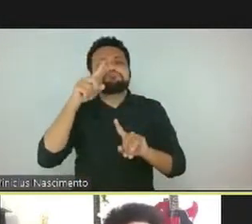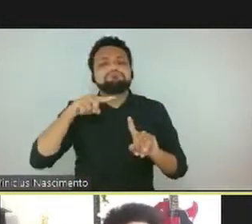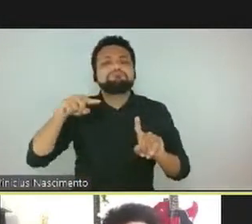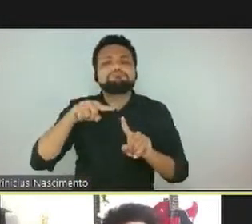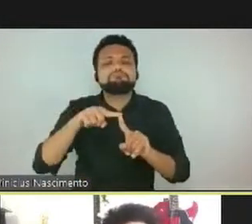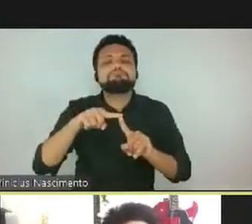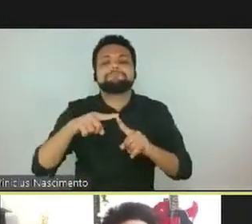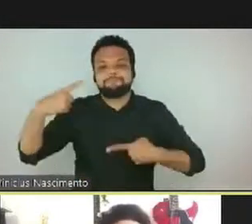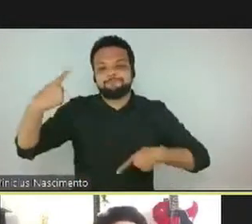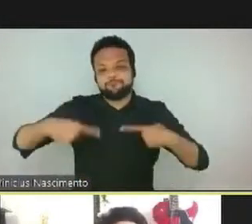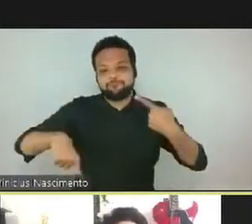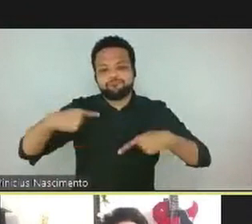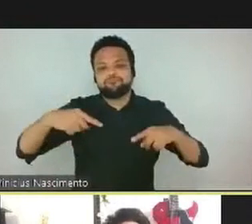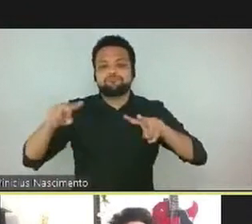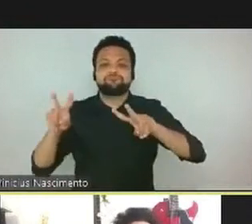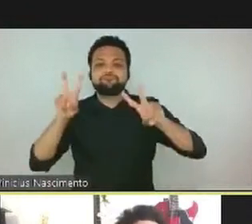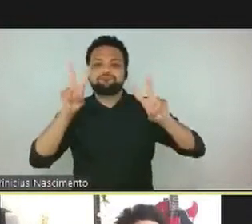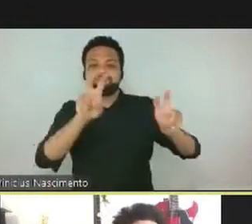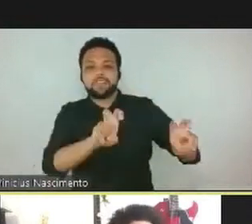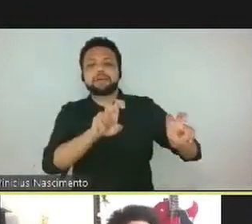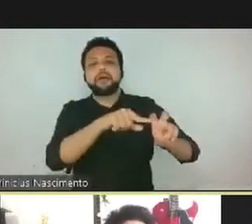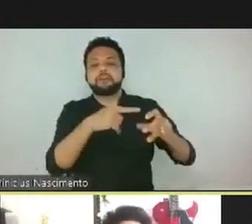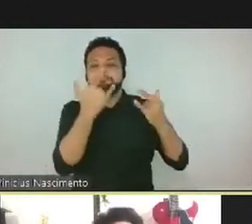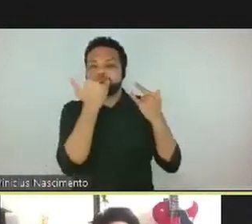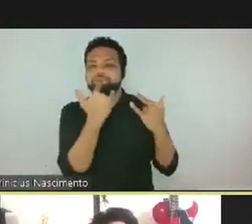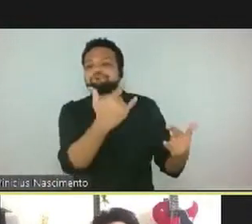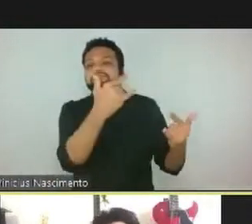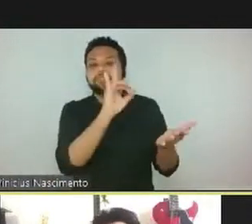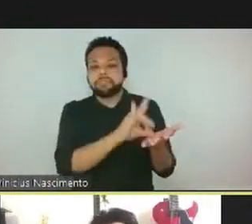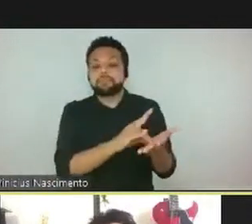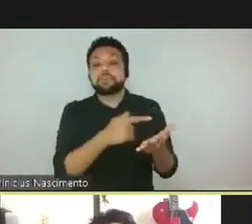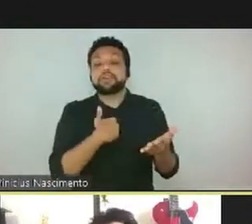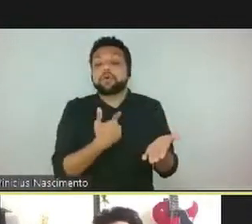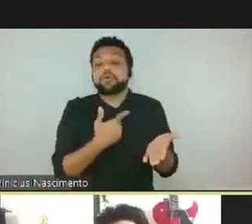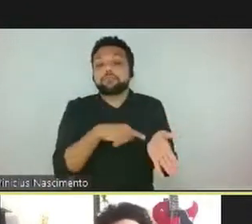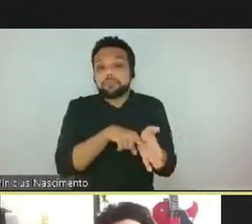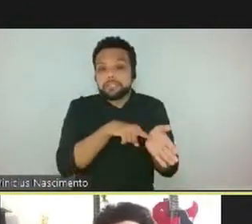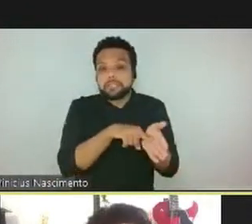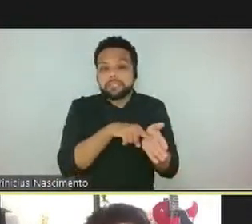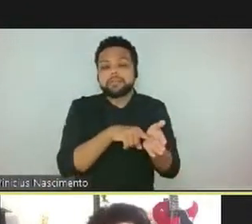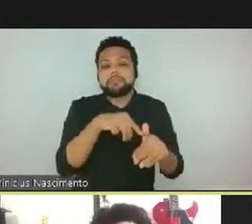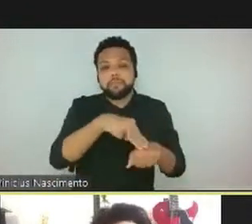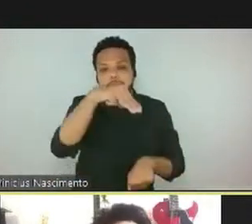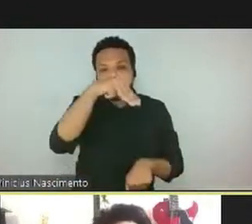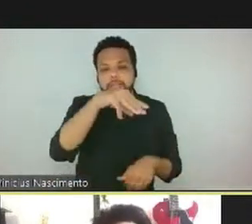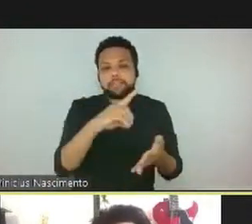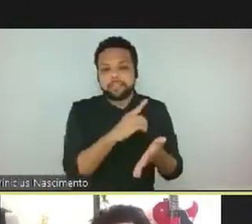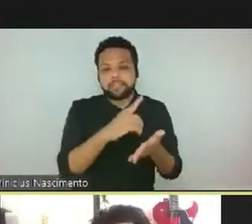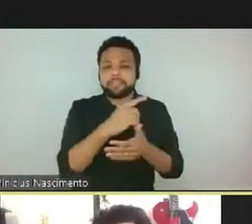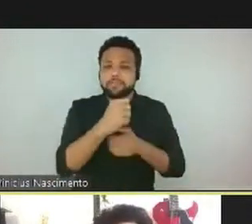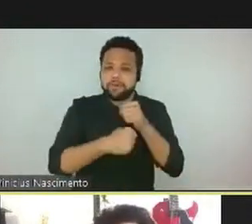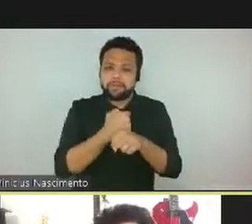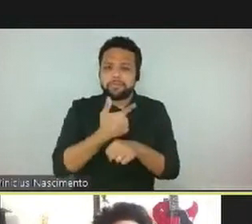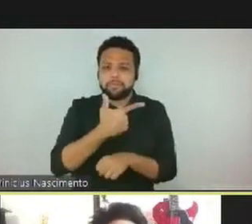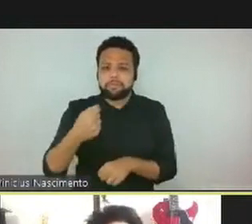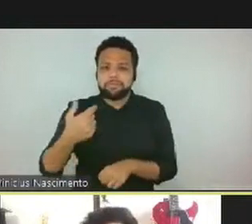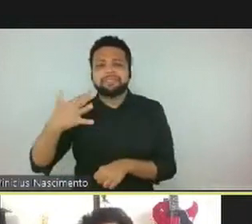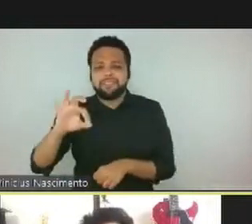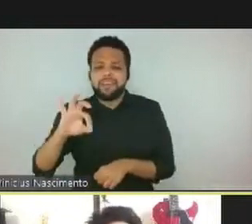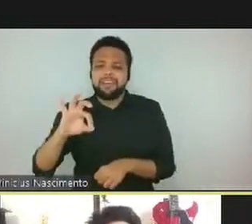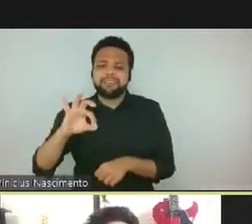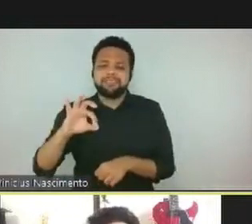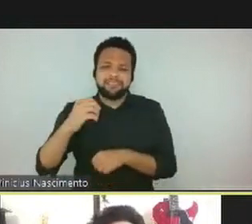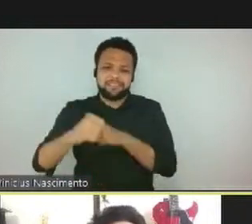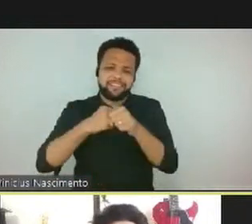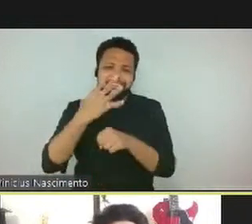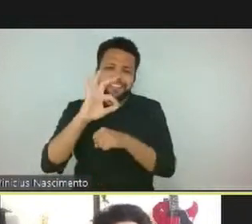tema que sempre me atraiu e que eu trabalhei na minha dissertação há 10 anos atrás, em 2010, mais de 10 anos atrás, mas que eu